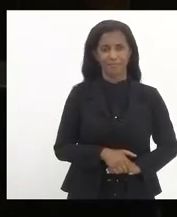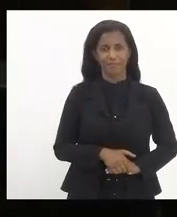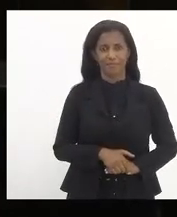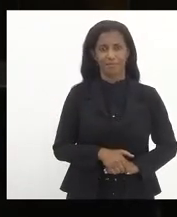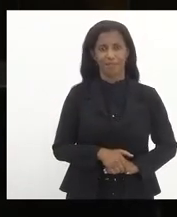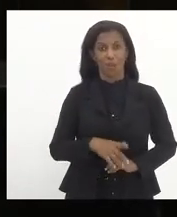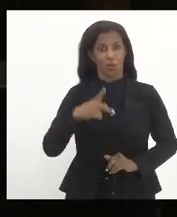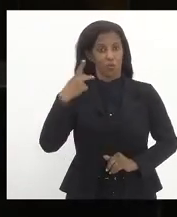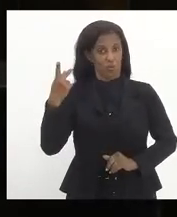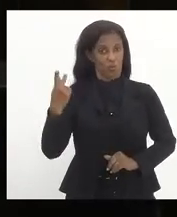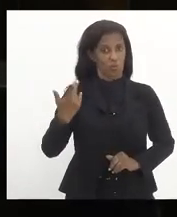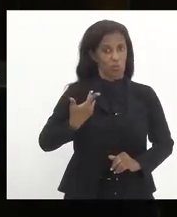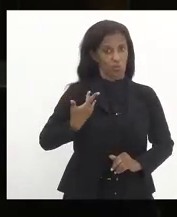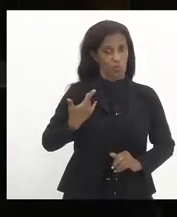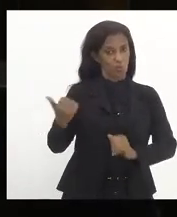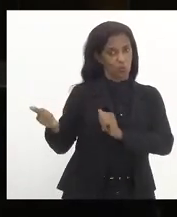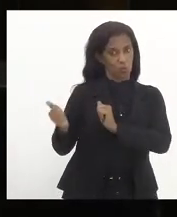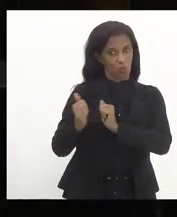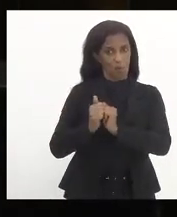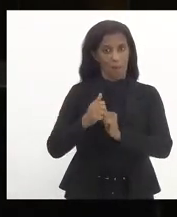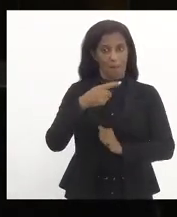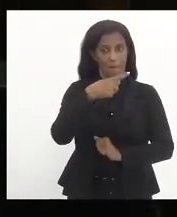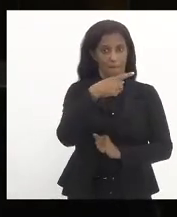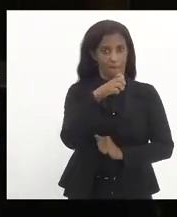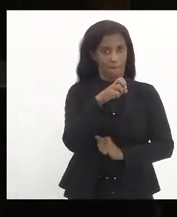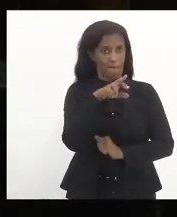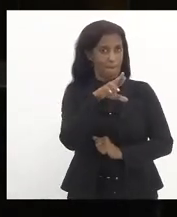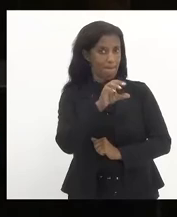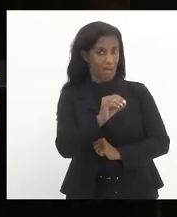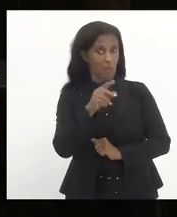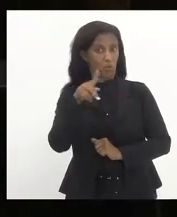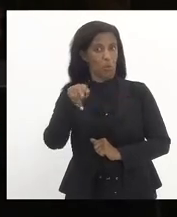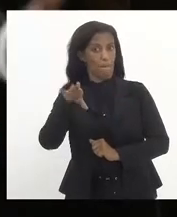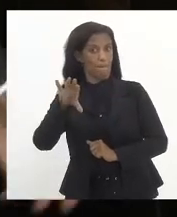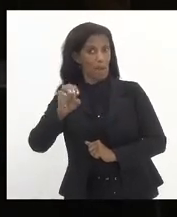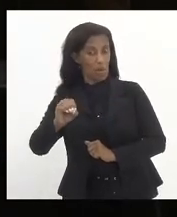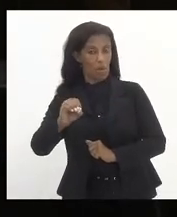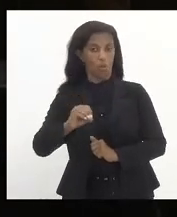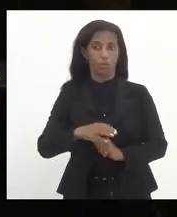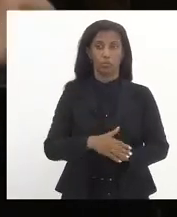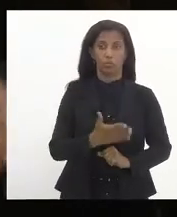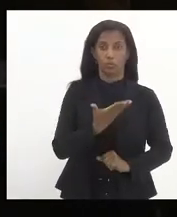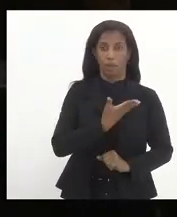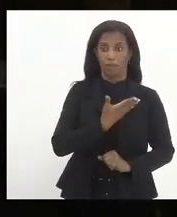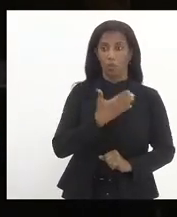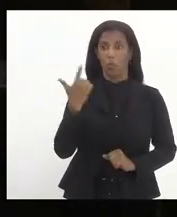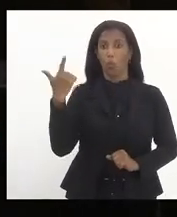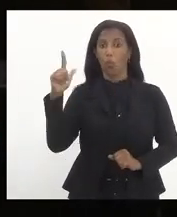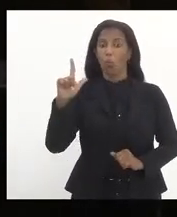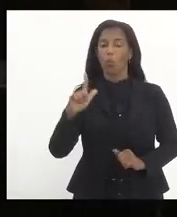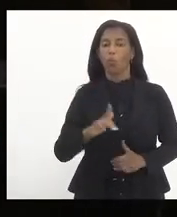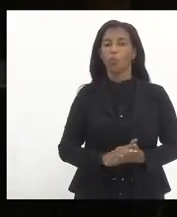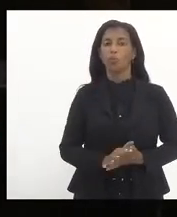o seu companheiro, Pedro Paulo, e não digo companheiro no sentido, né, outro,